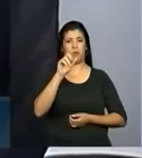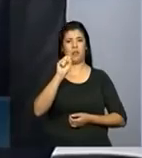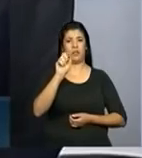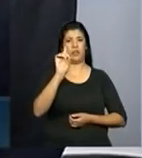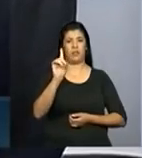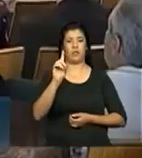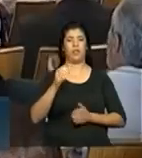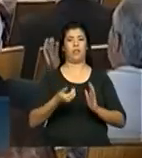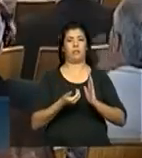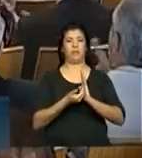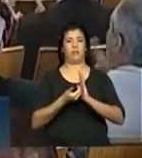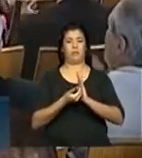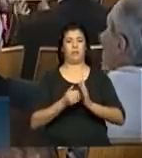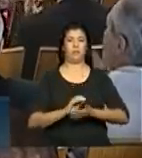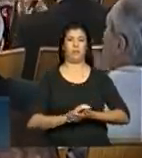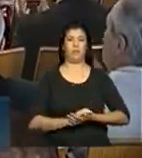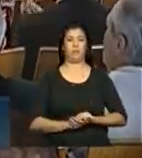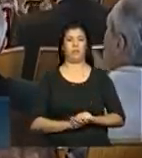Deputados.